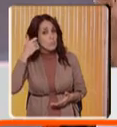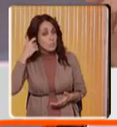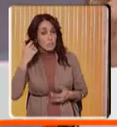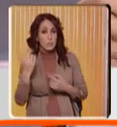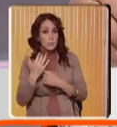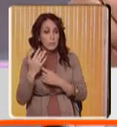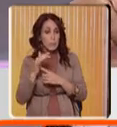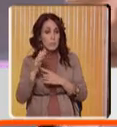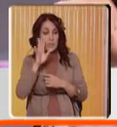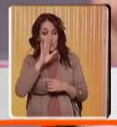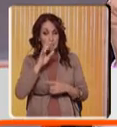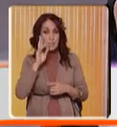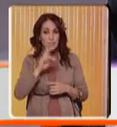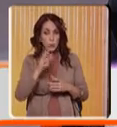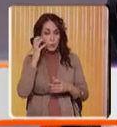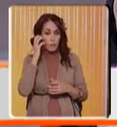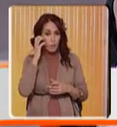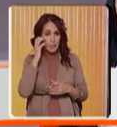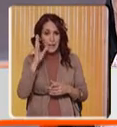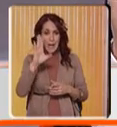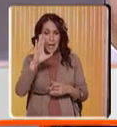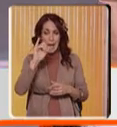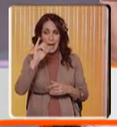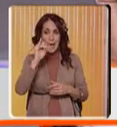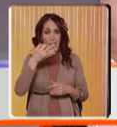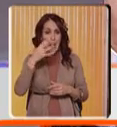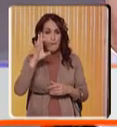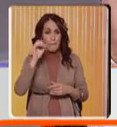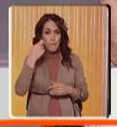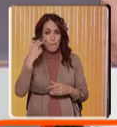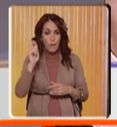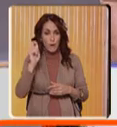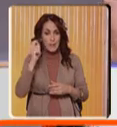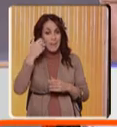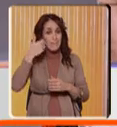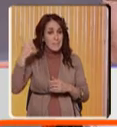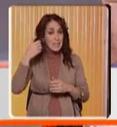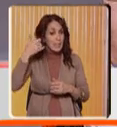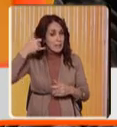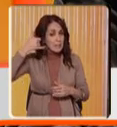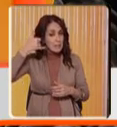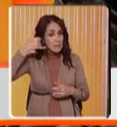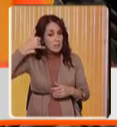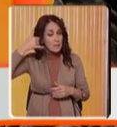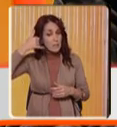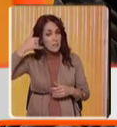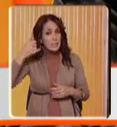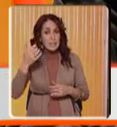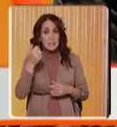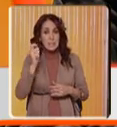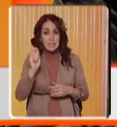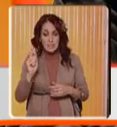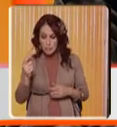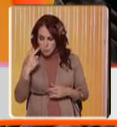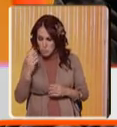influência. Se vir as instruções do seu telemóvel, que é um iPhone, diz lá que deve estar afastado pelo menos 15 milímetros da sua cabeça. Está lá escrito num cantinho.